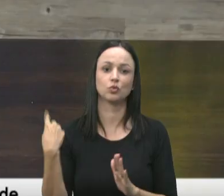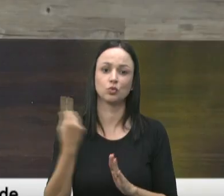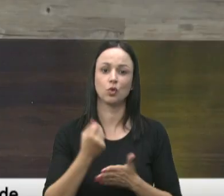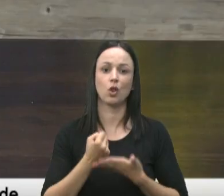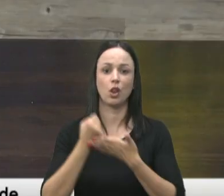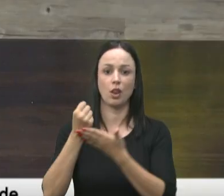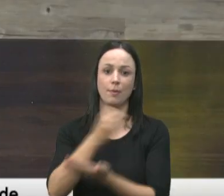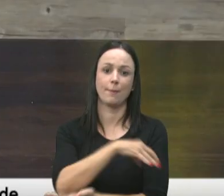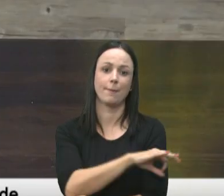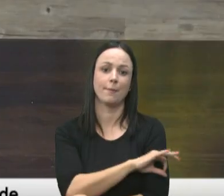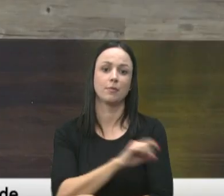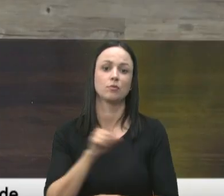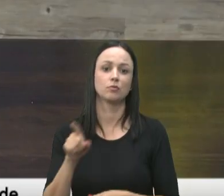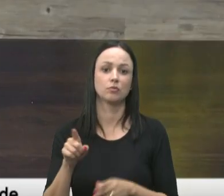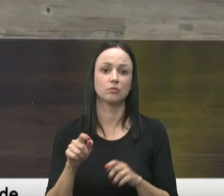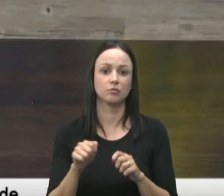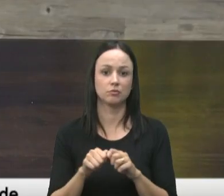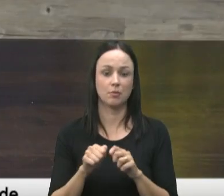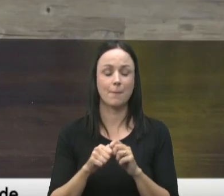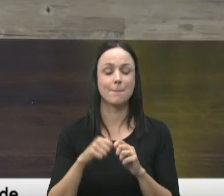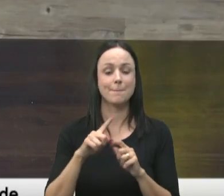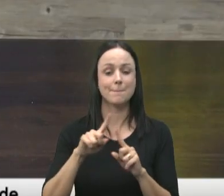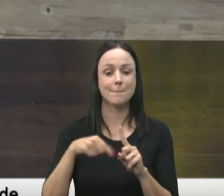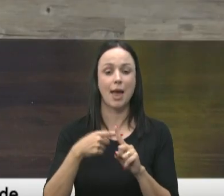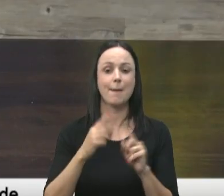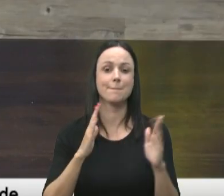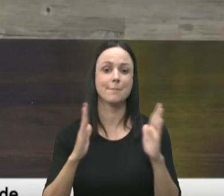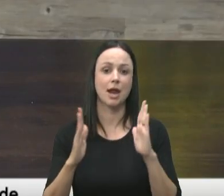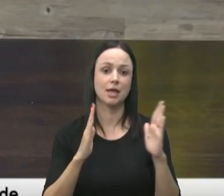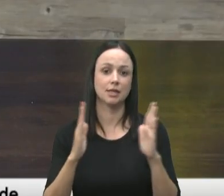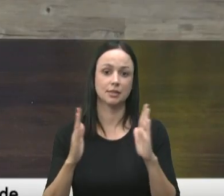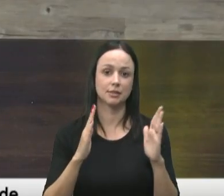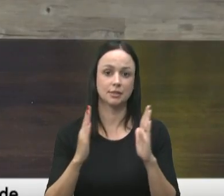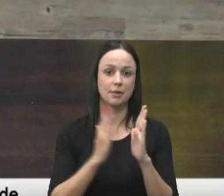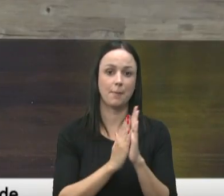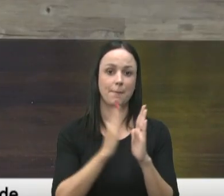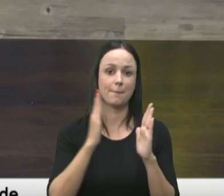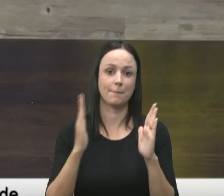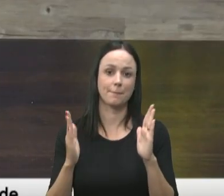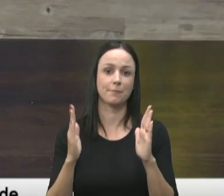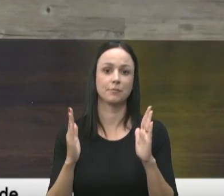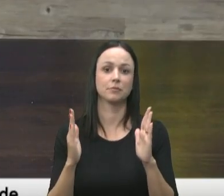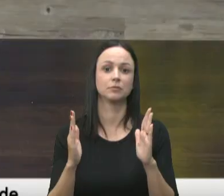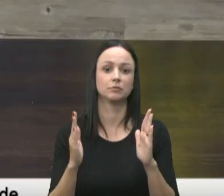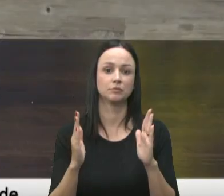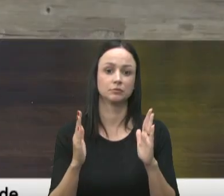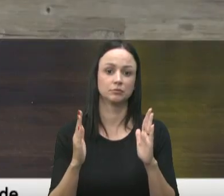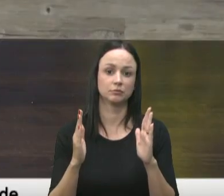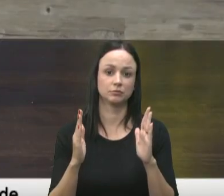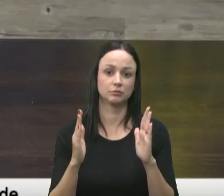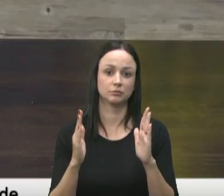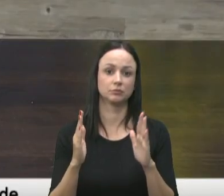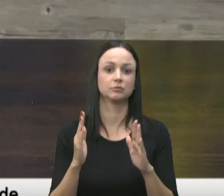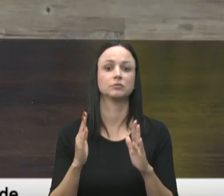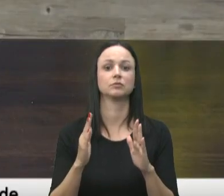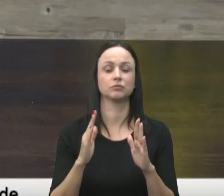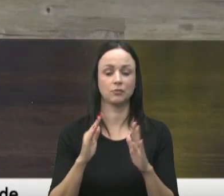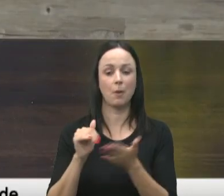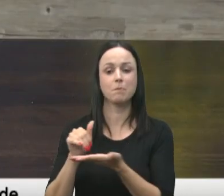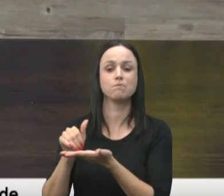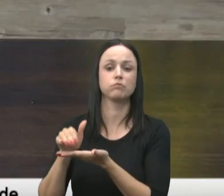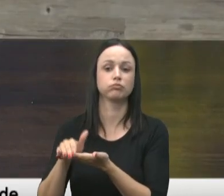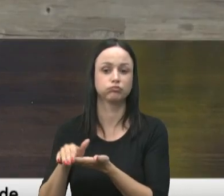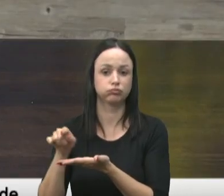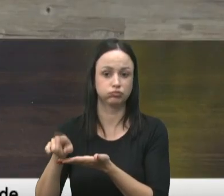para o prefeito para que ele desse um prazo, para que ele prorrogasse o tempo de desocupação,